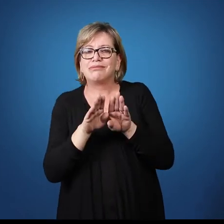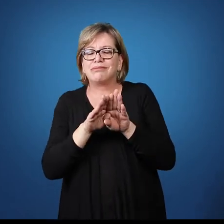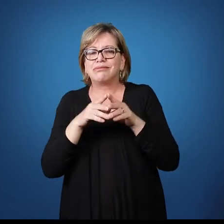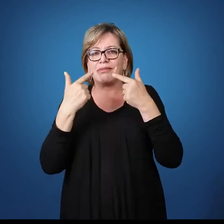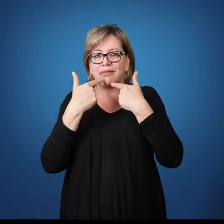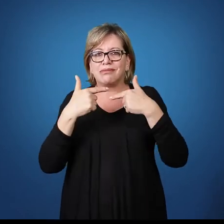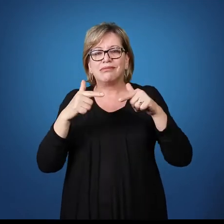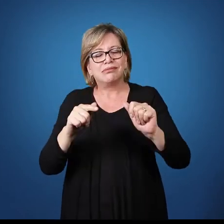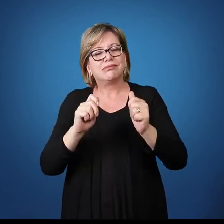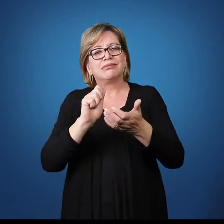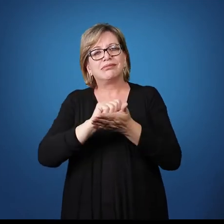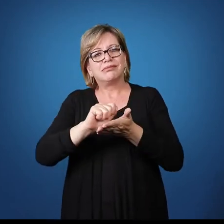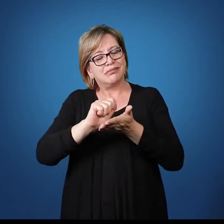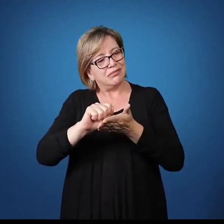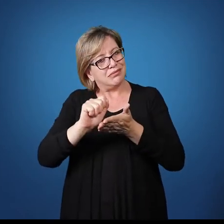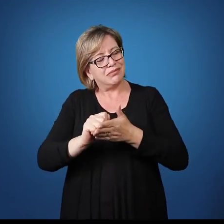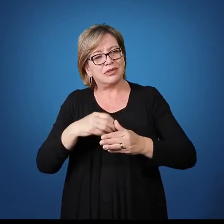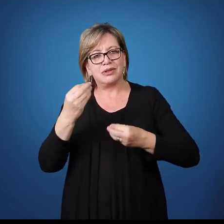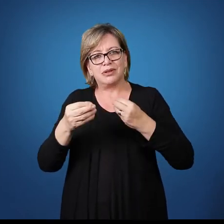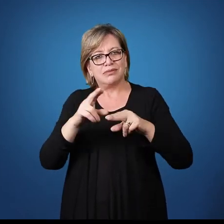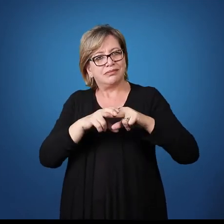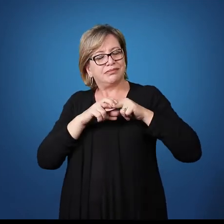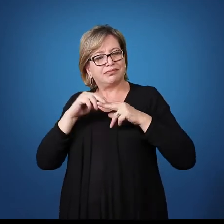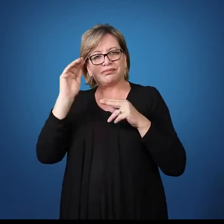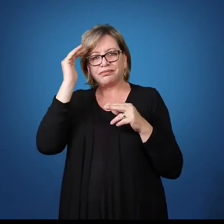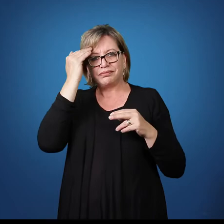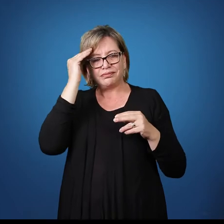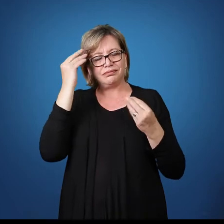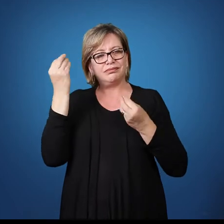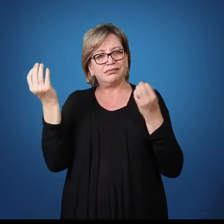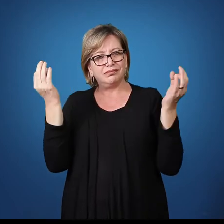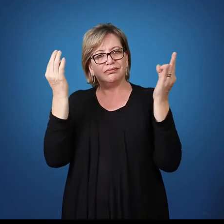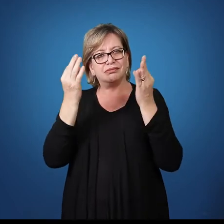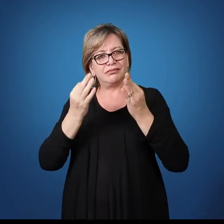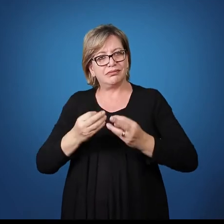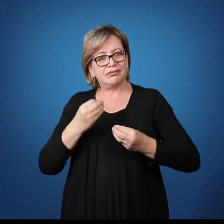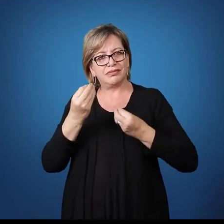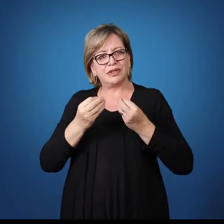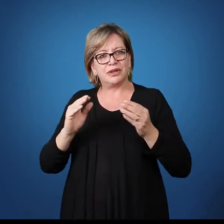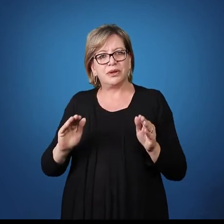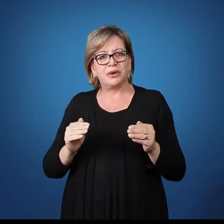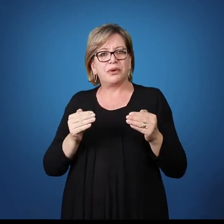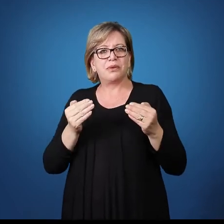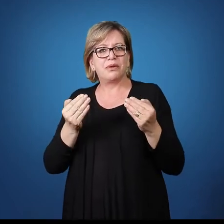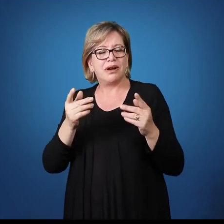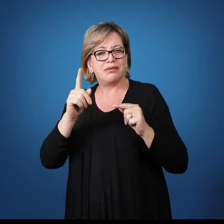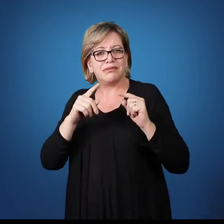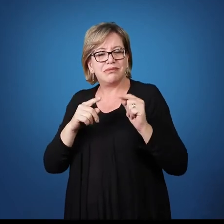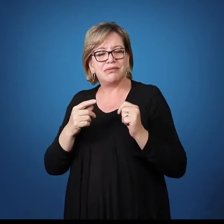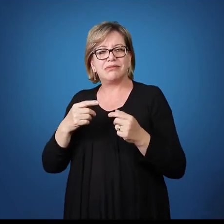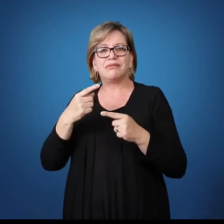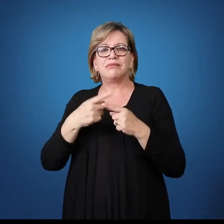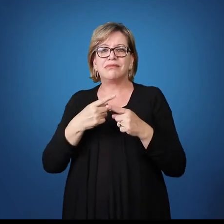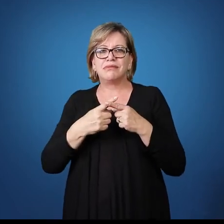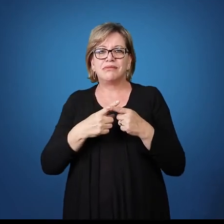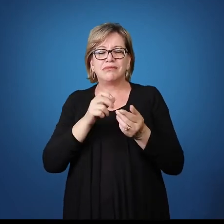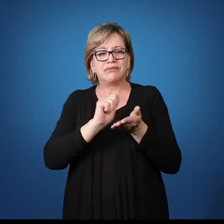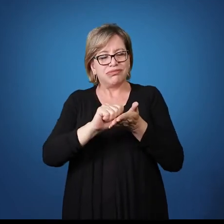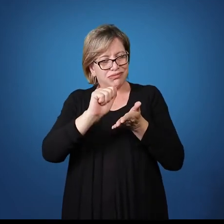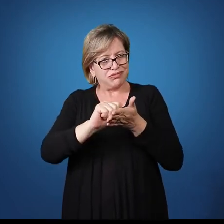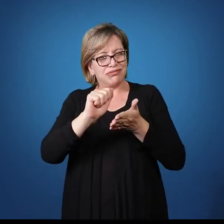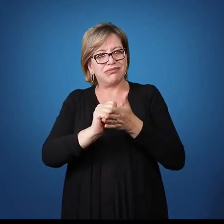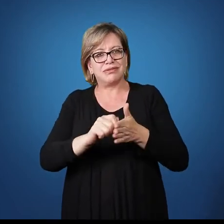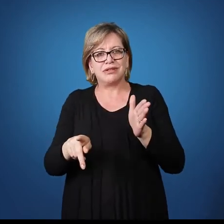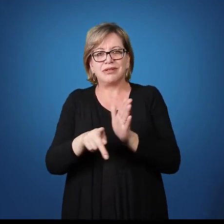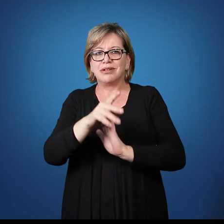Dessa forma, ele vai compreender efetivamente qual que é a funcionalidade da língua escrita na